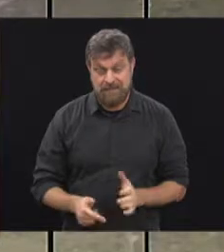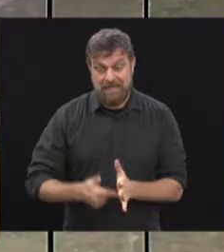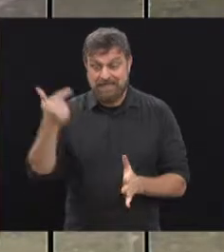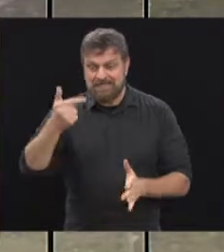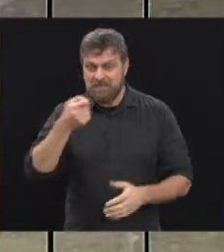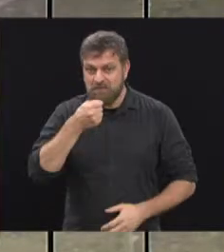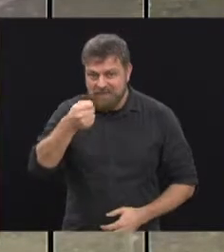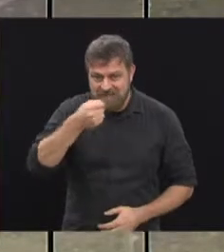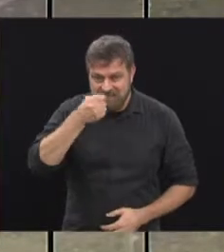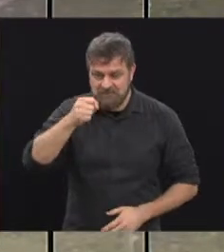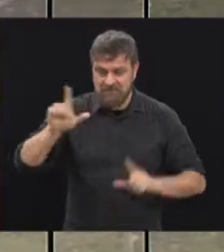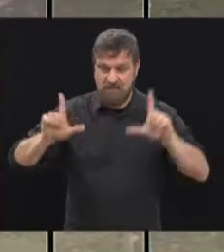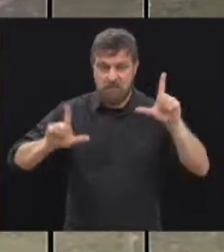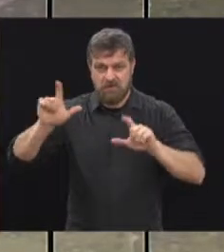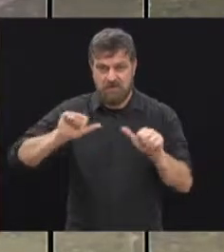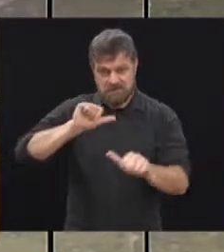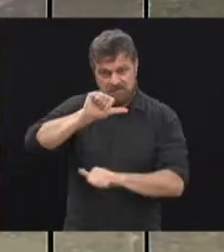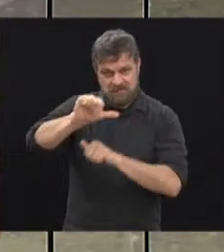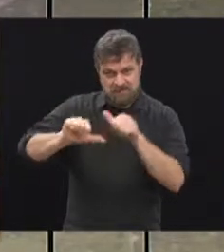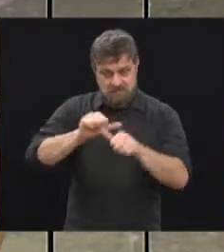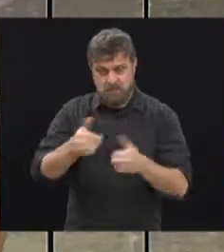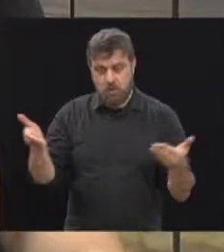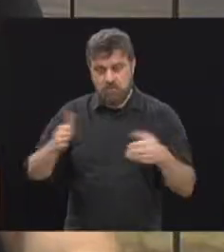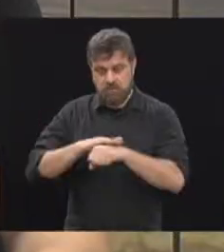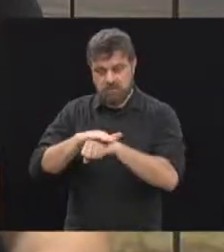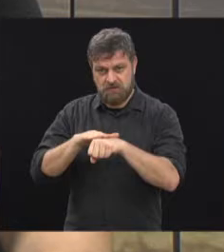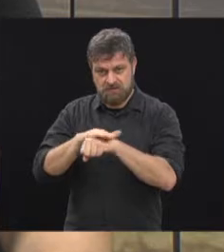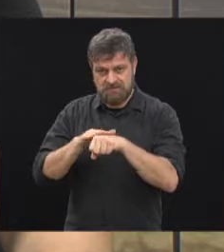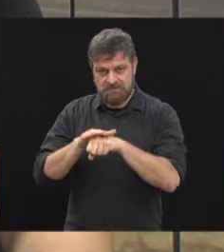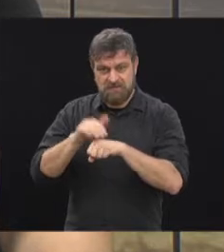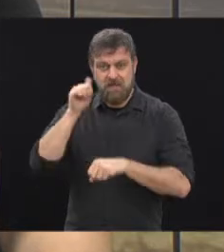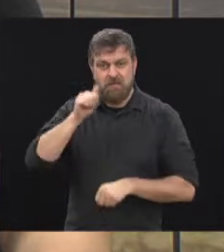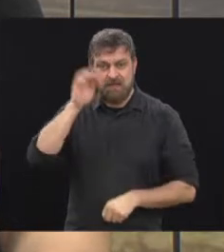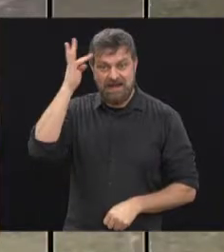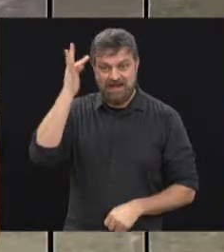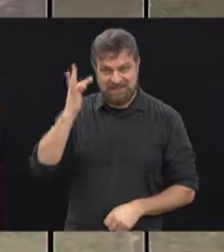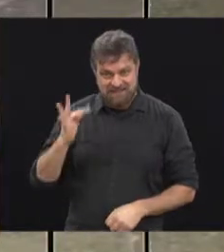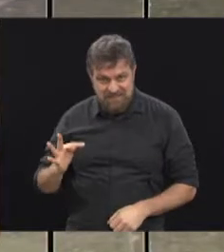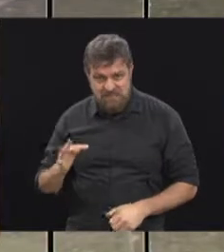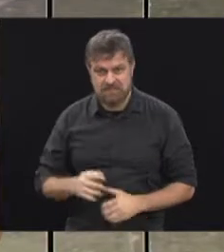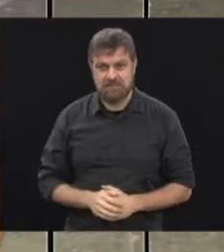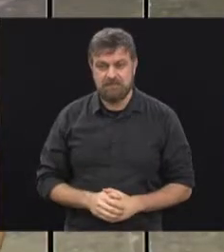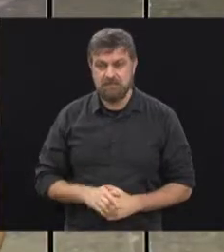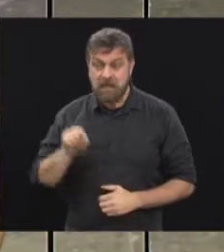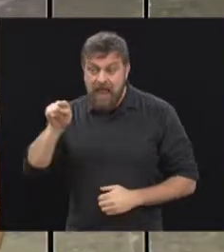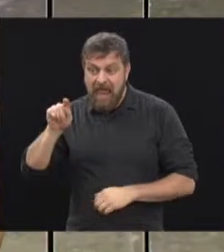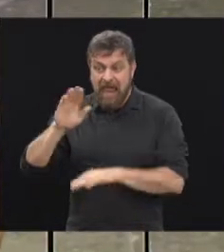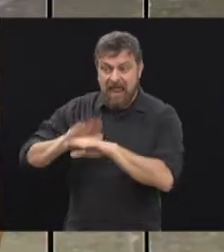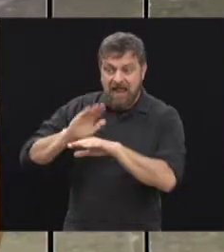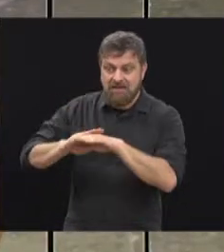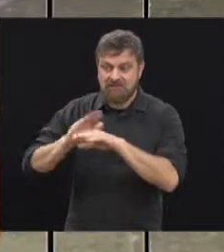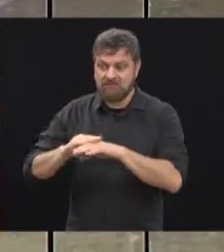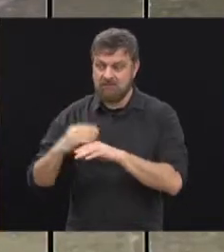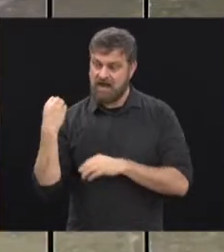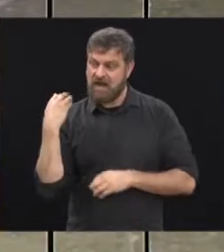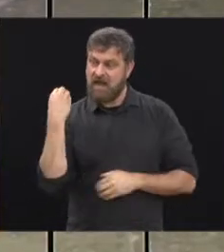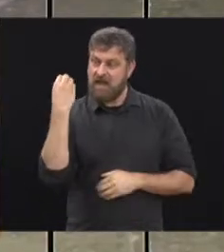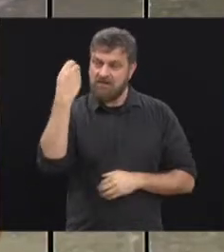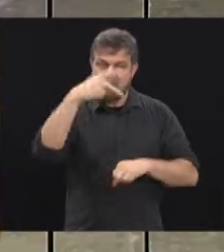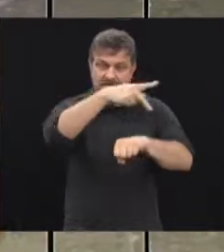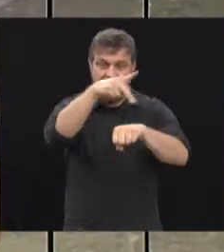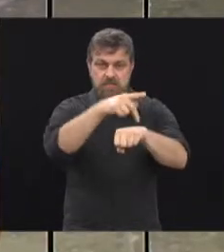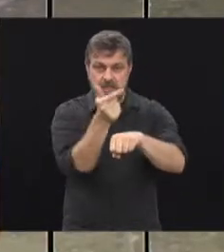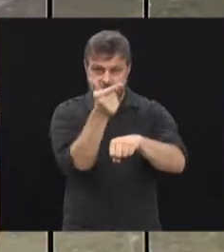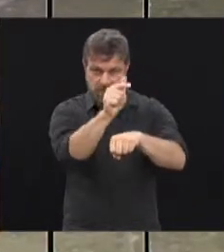Segundo bloco do programa Transformação no Ar, hoje a gente está aqui com a Tatiana, que é da Rapori, que faz o volunturismo, que é o